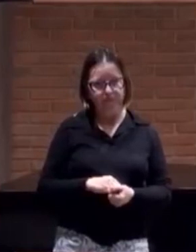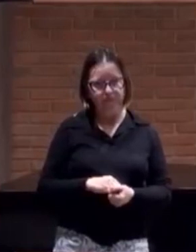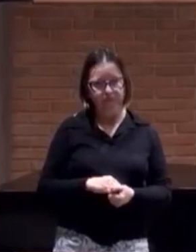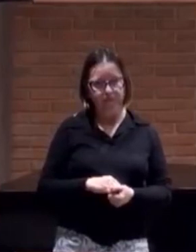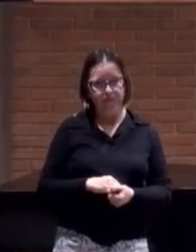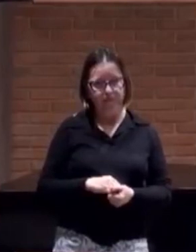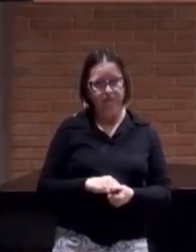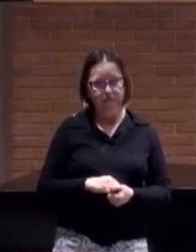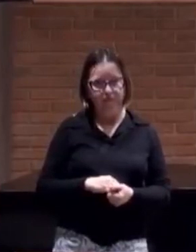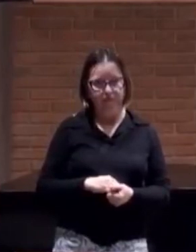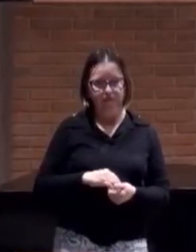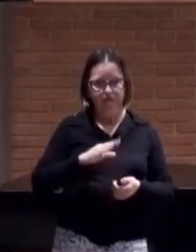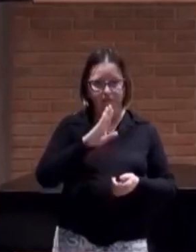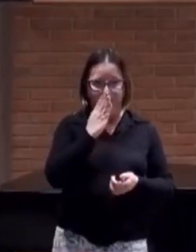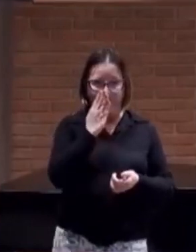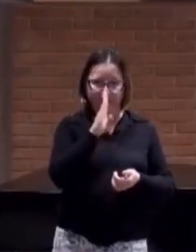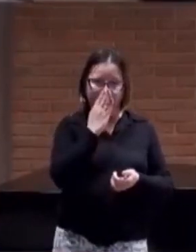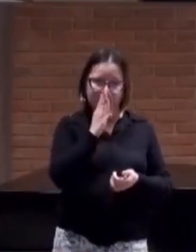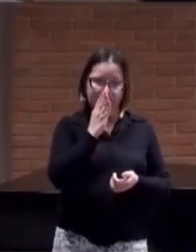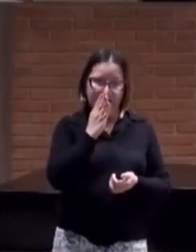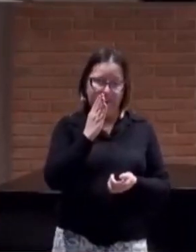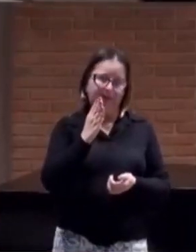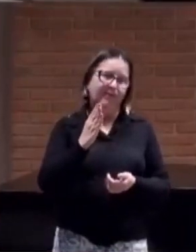A traição gera